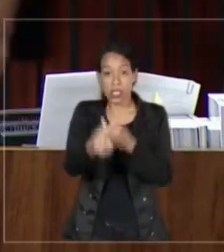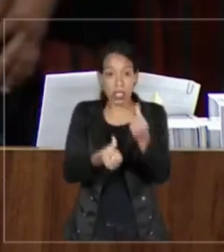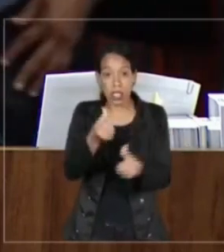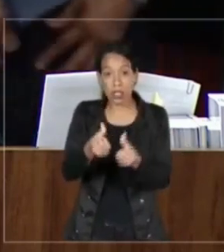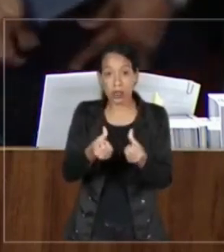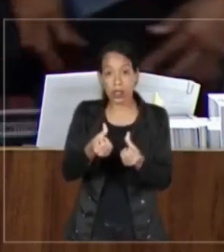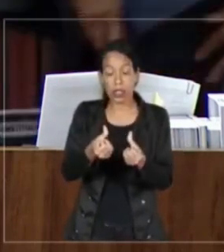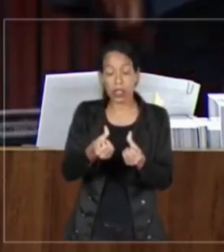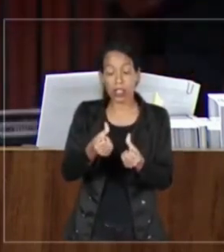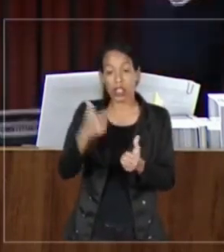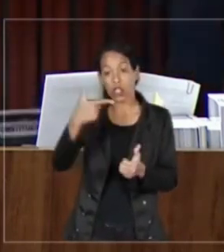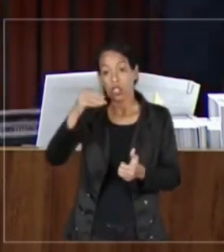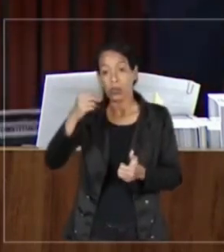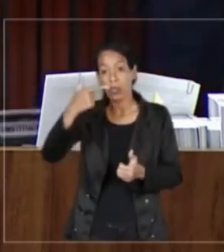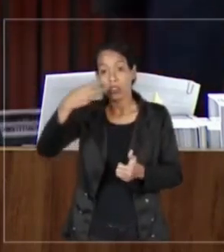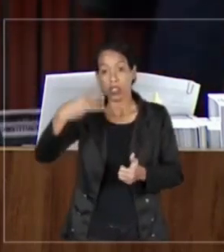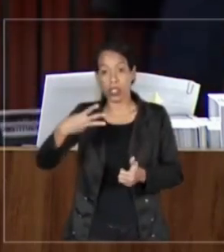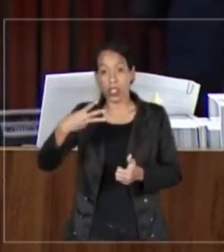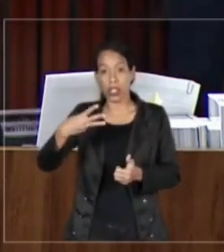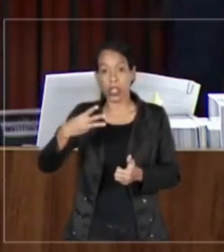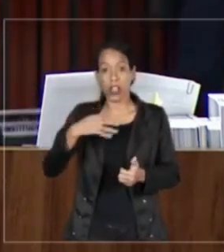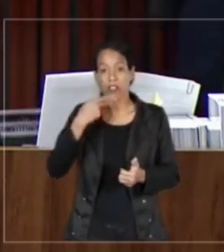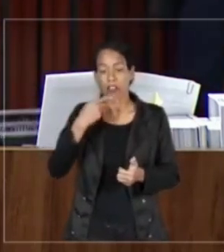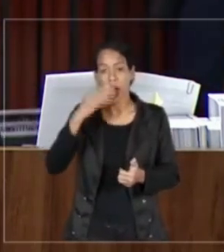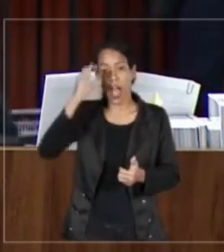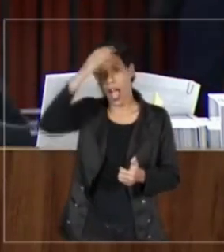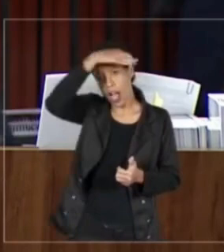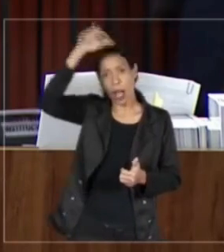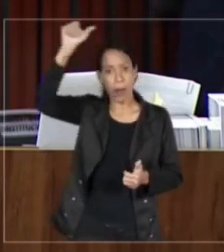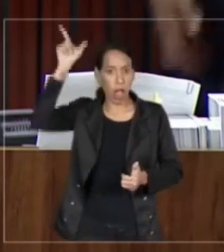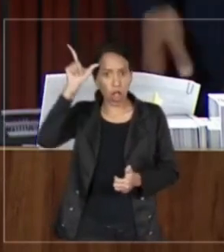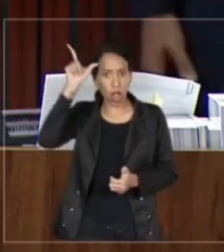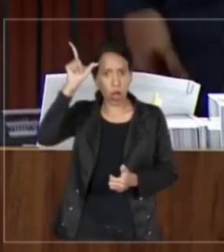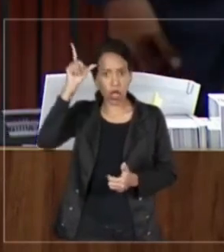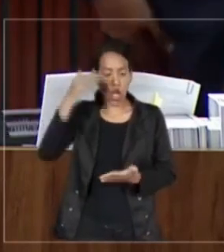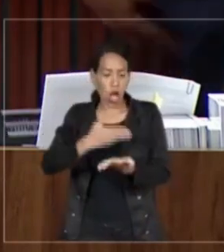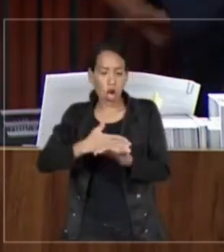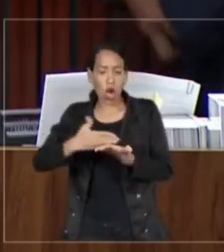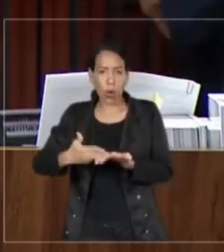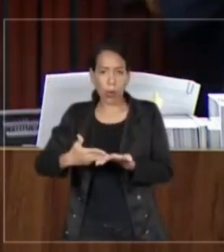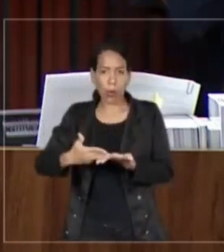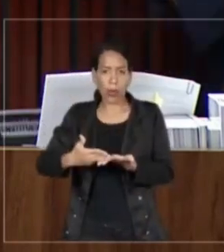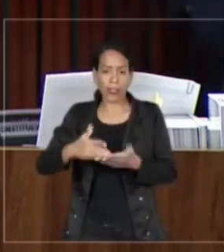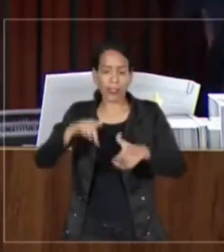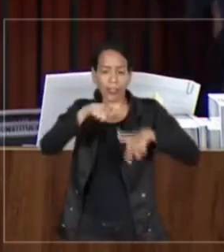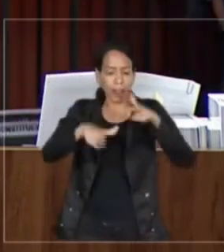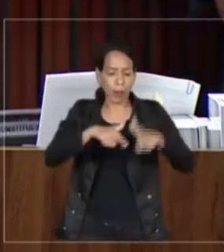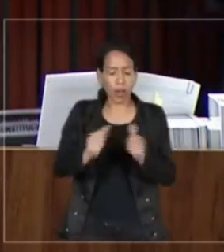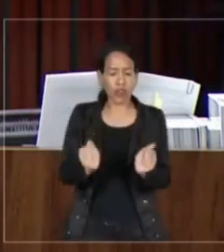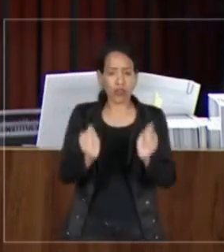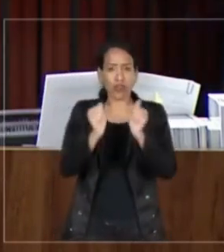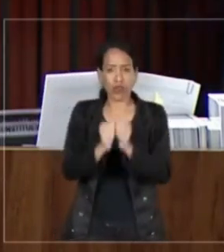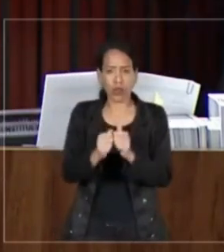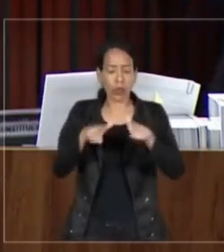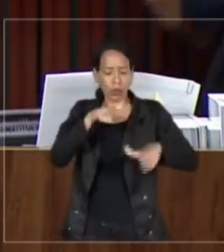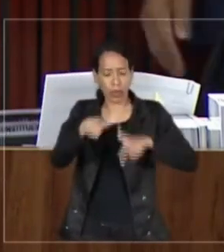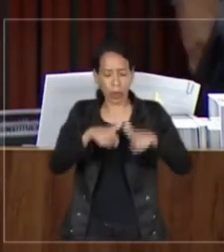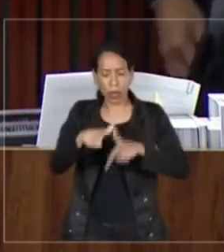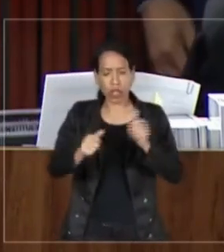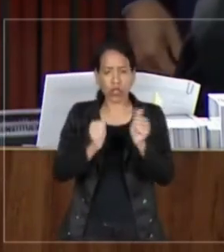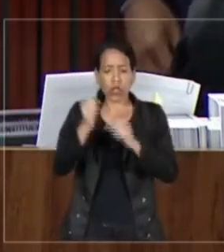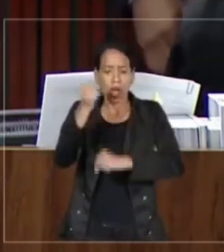ministra Carmen, continue atuando como nós atuamos no primeiro semestre, como atuamos no